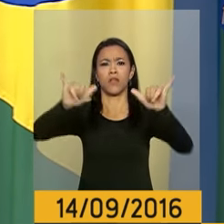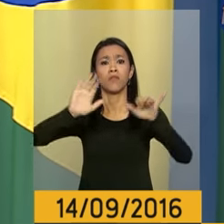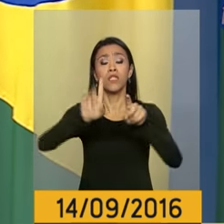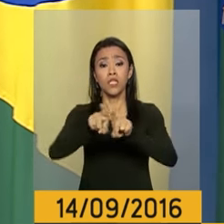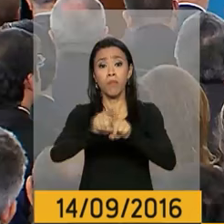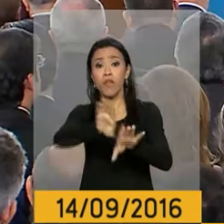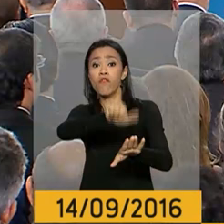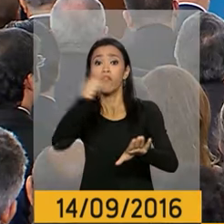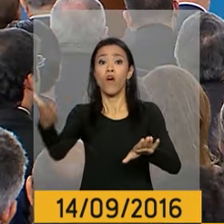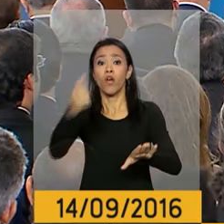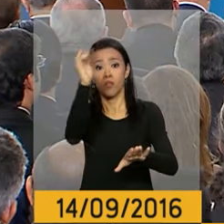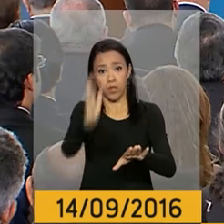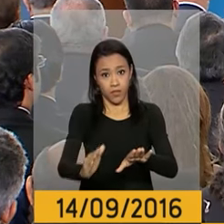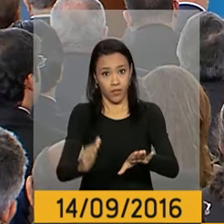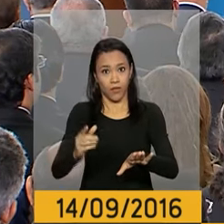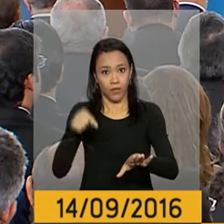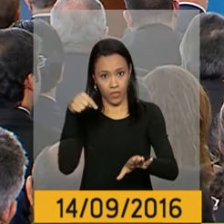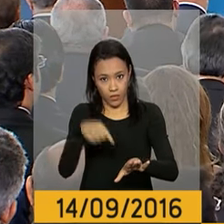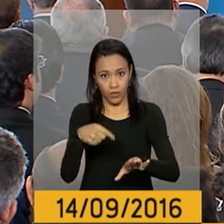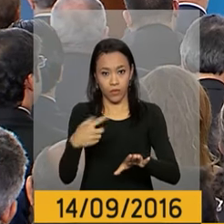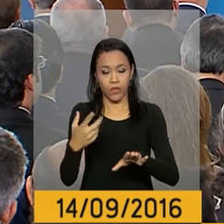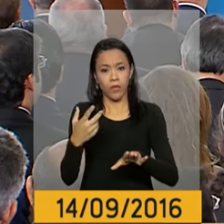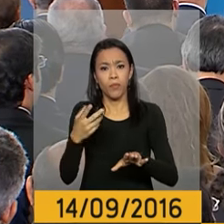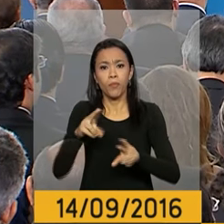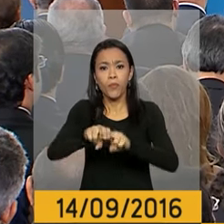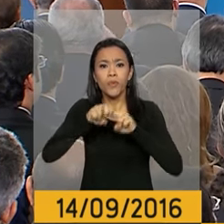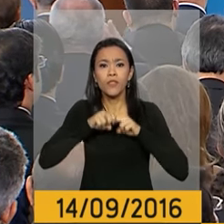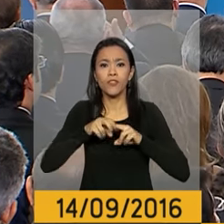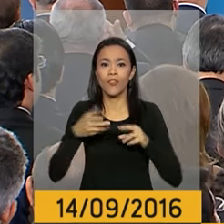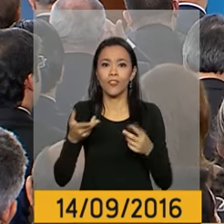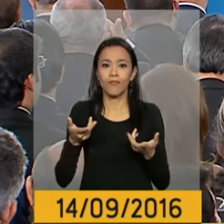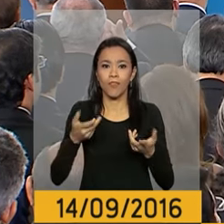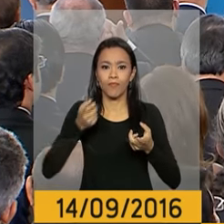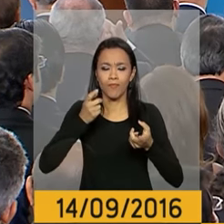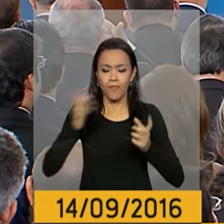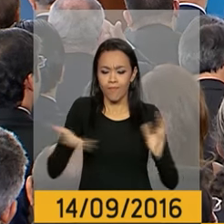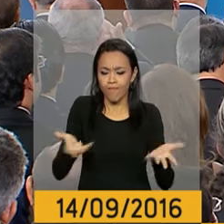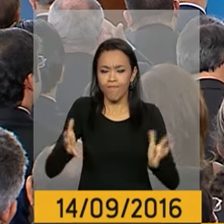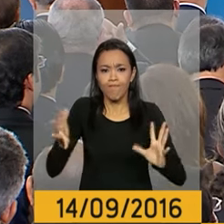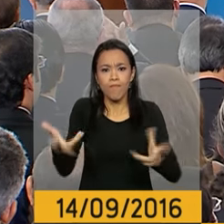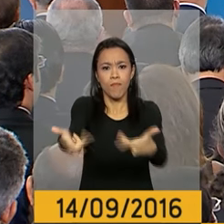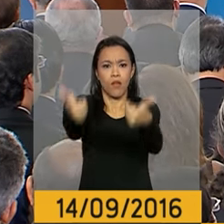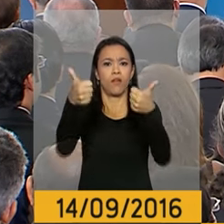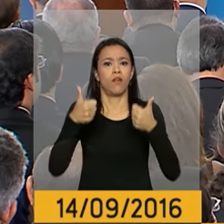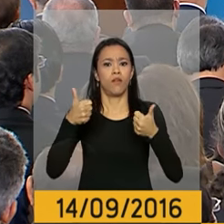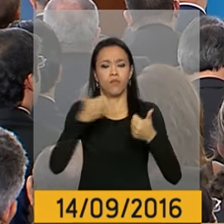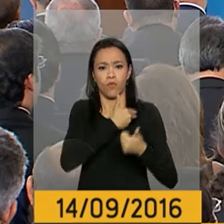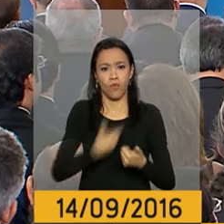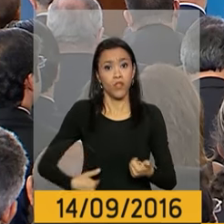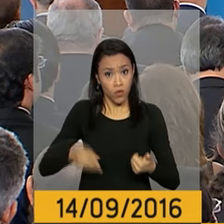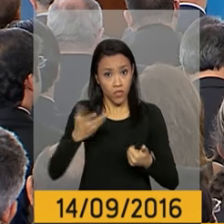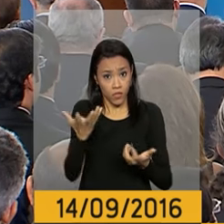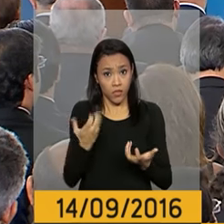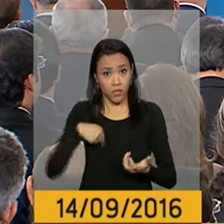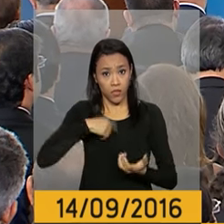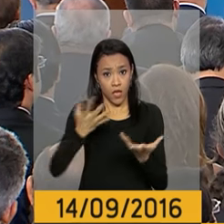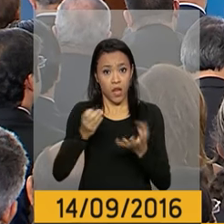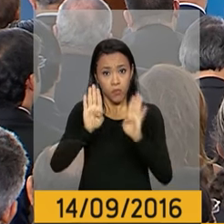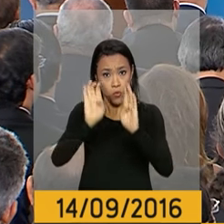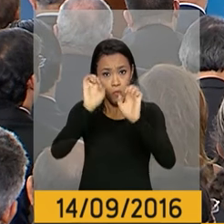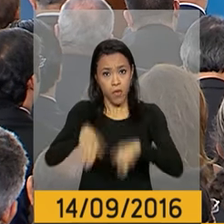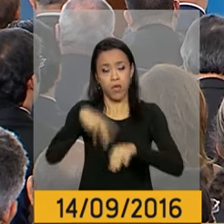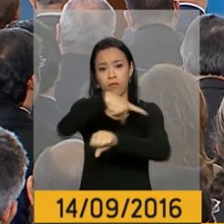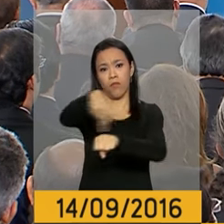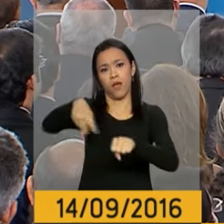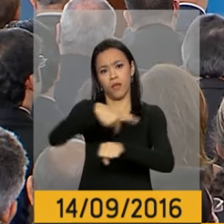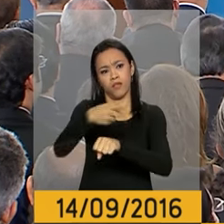exterior. Portanto, nós estamos agilizando o governo. Nós queremos o bem do país, como todos que estão aqui e que